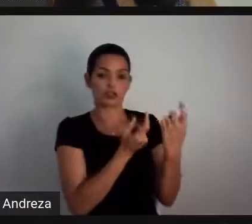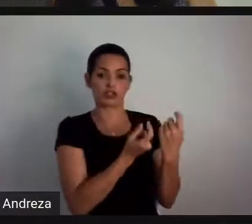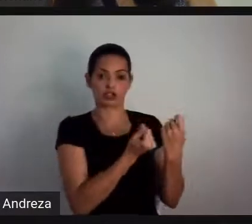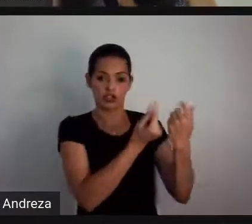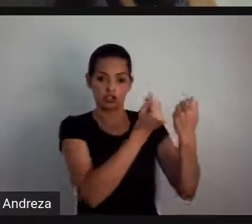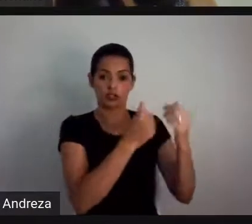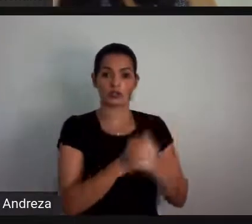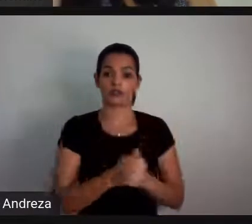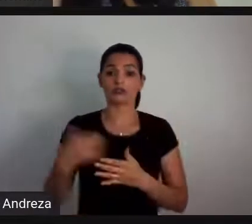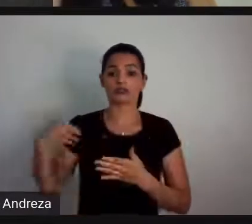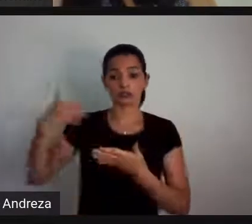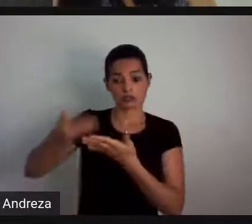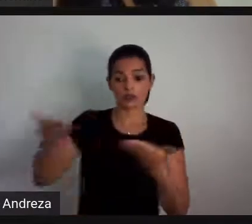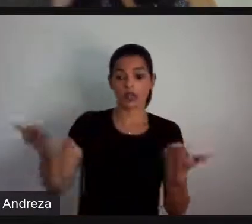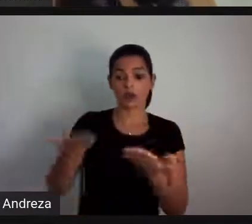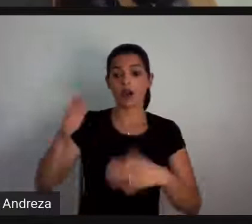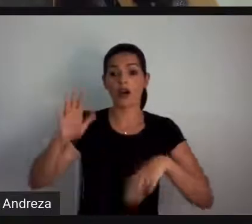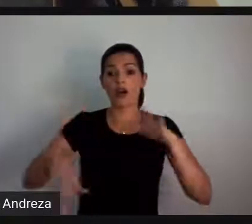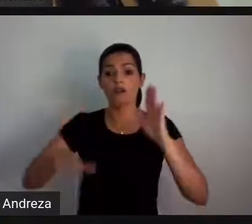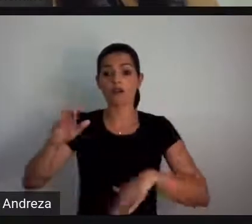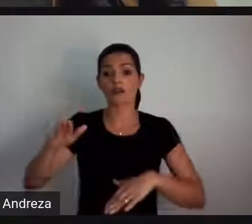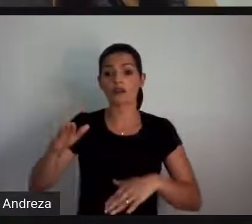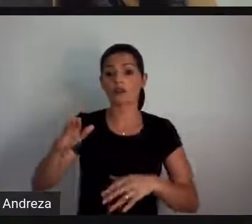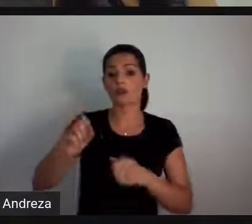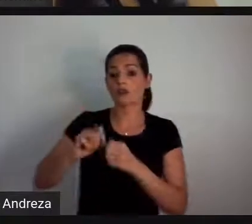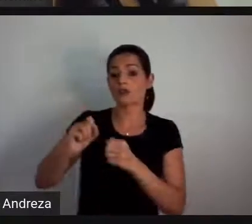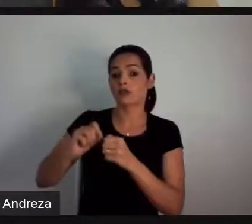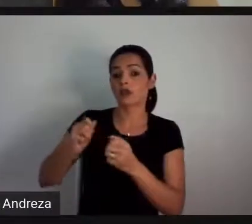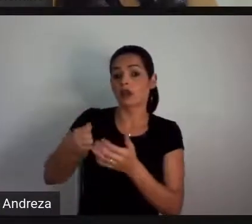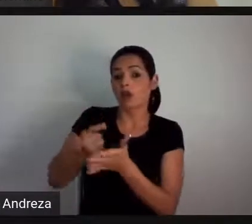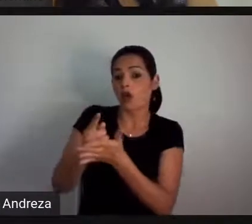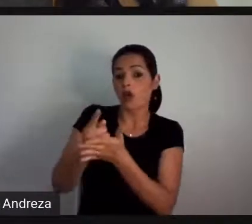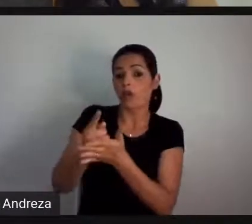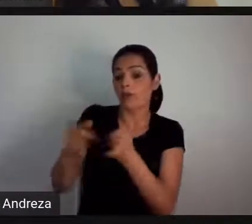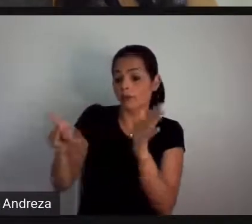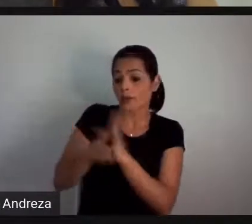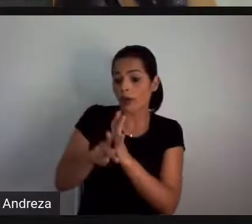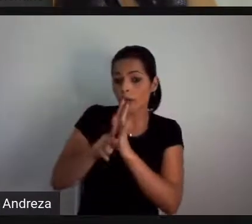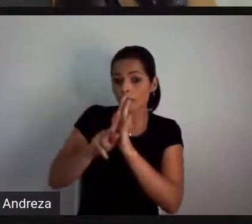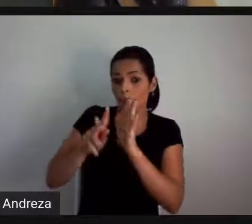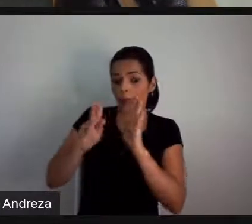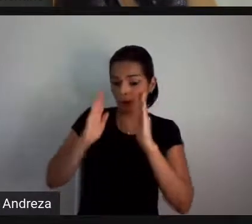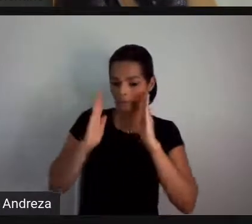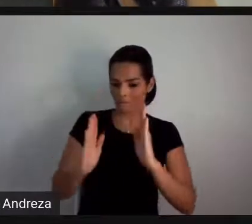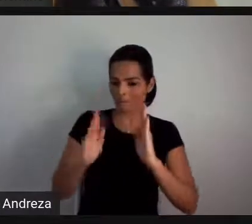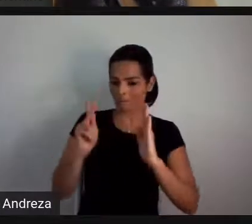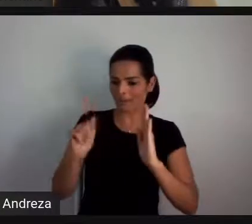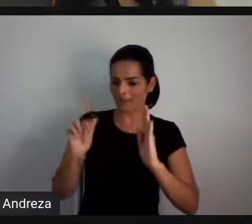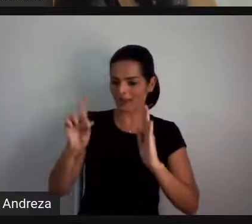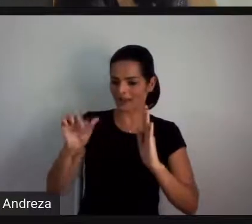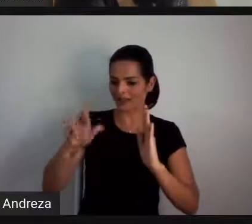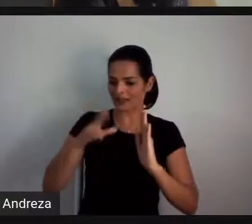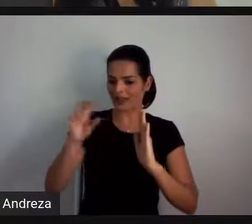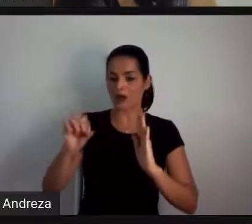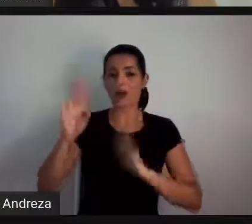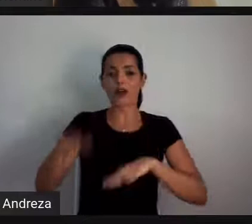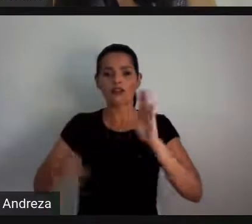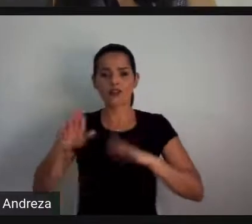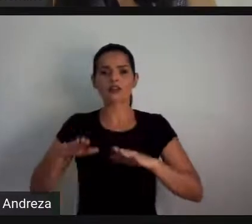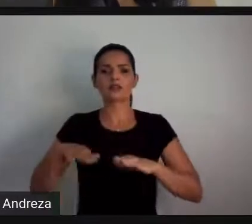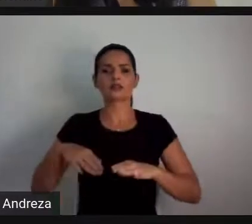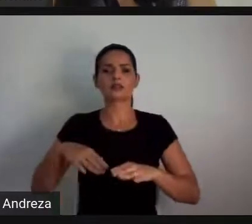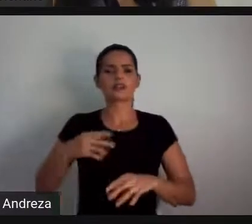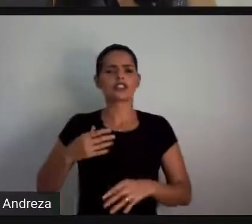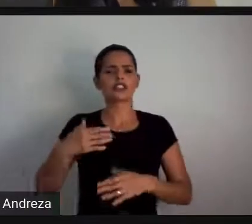ainda hoje, muitas vezes, eu me pego fazendo coisas que estão dentro do meu padrão. Então, às vezes eu já dei uma boa caminhada, em algum momento eu dou uma escorregada, eu falo,